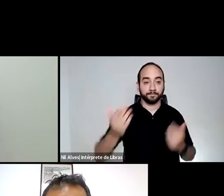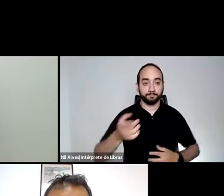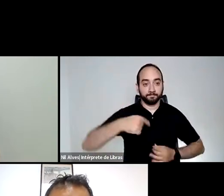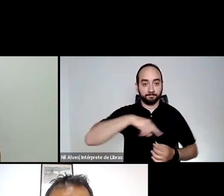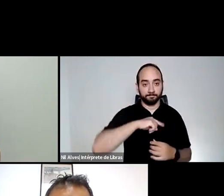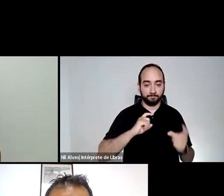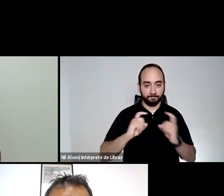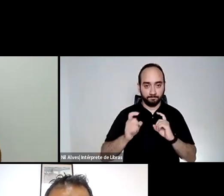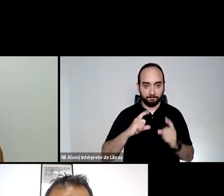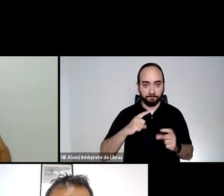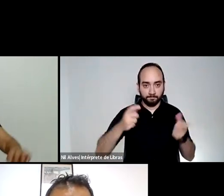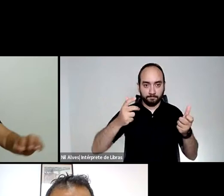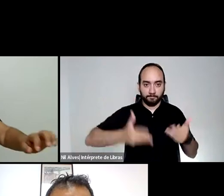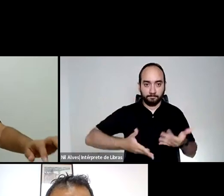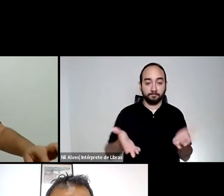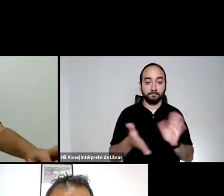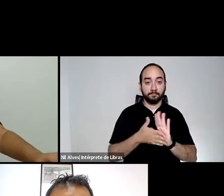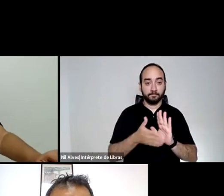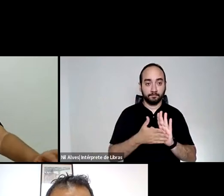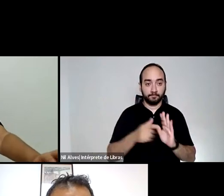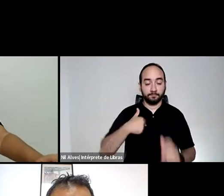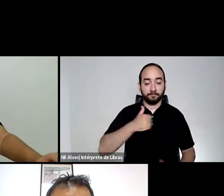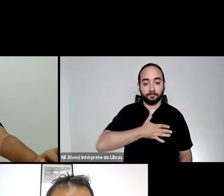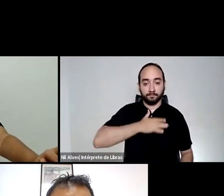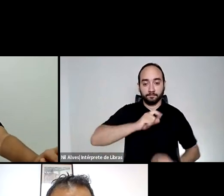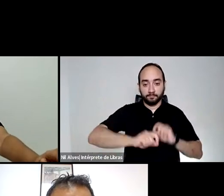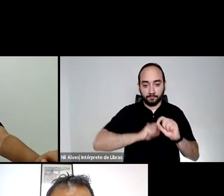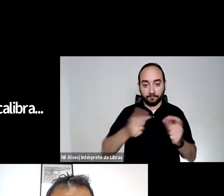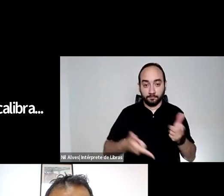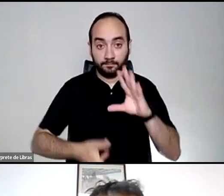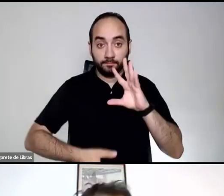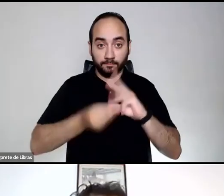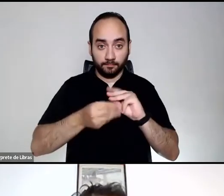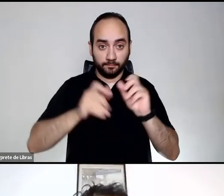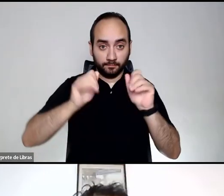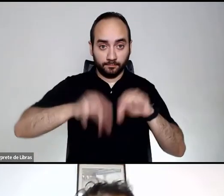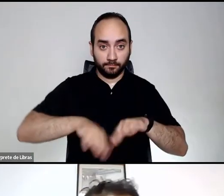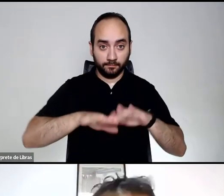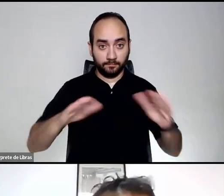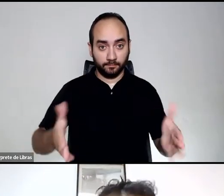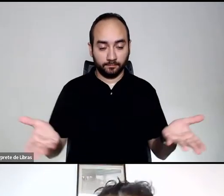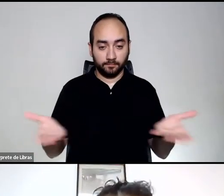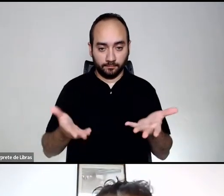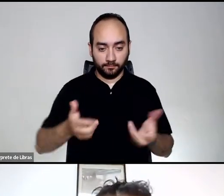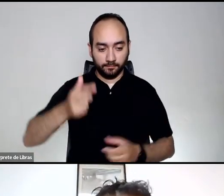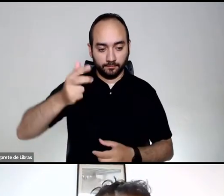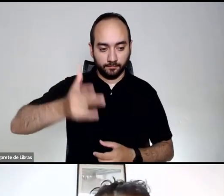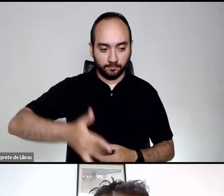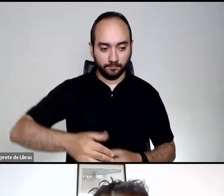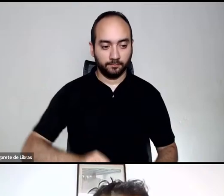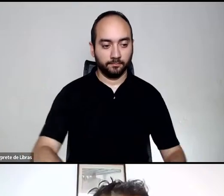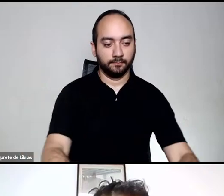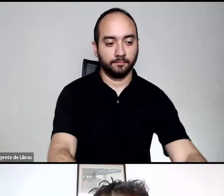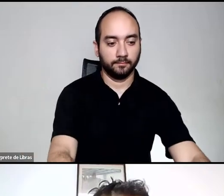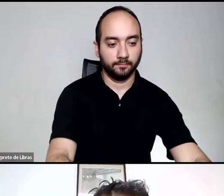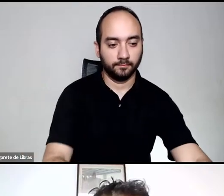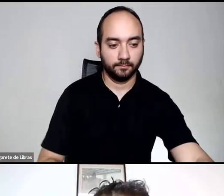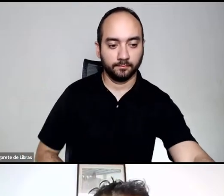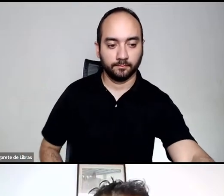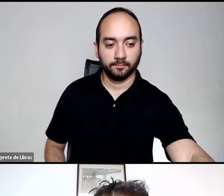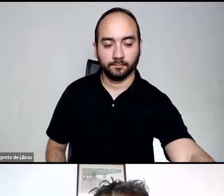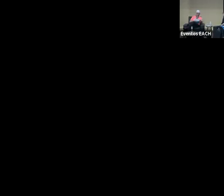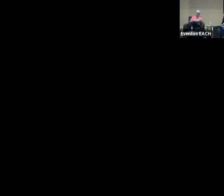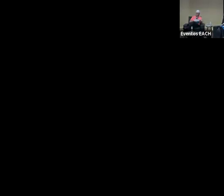com o real. eu gostaria para concluir essa mesa apresentar a Áurea